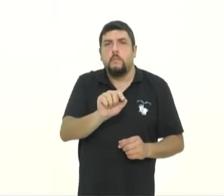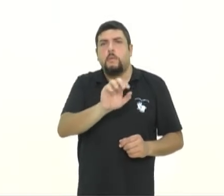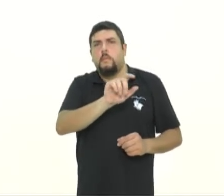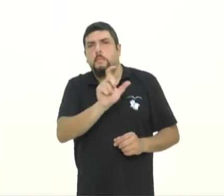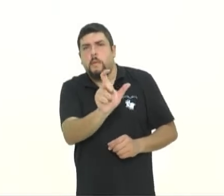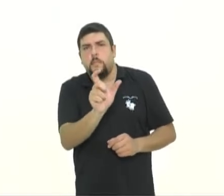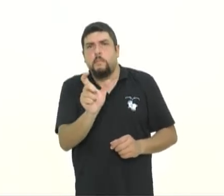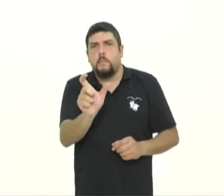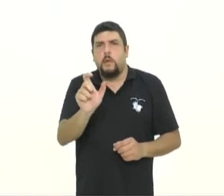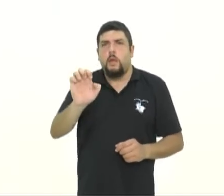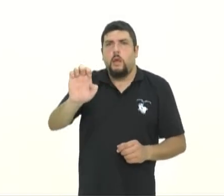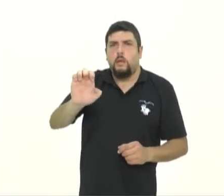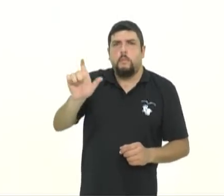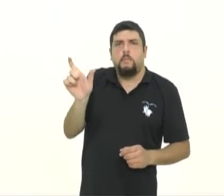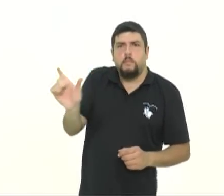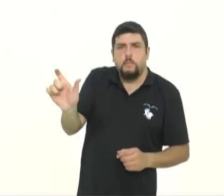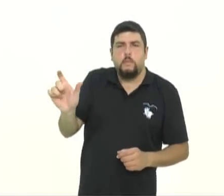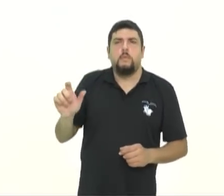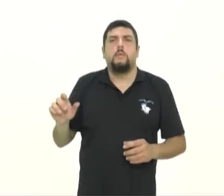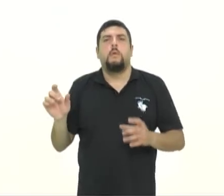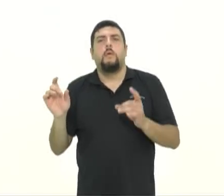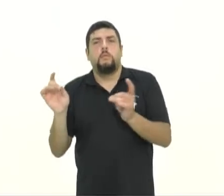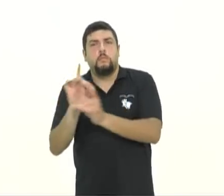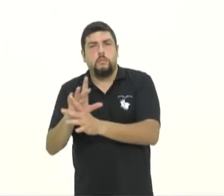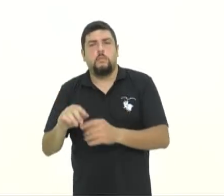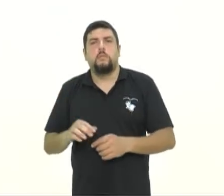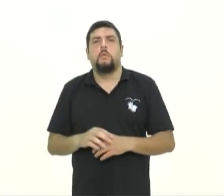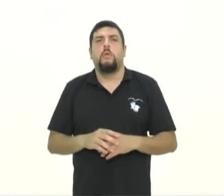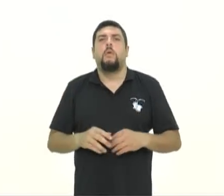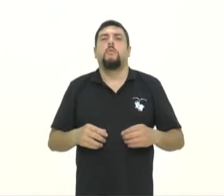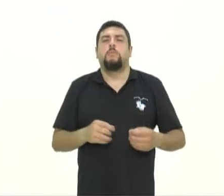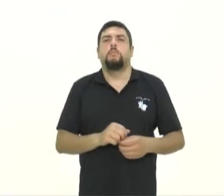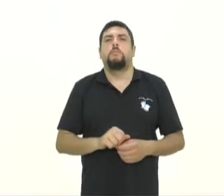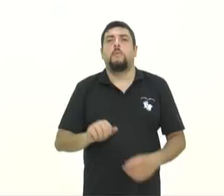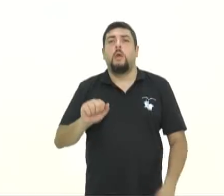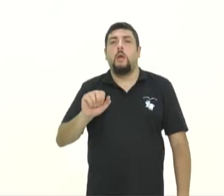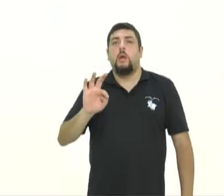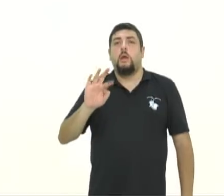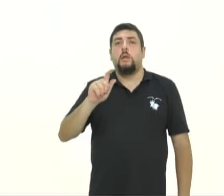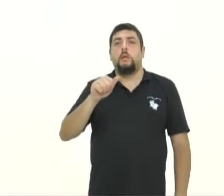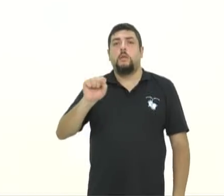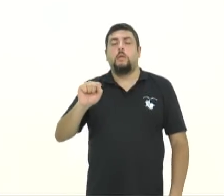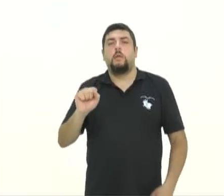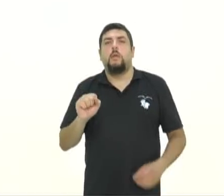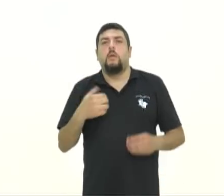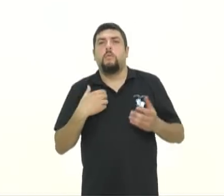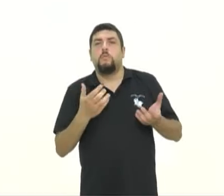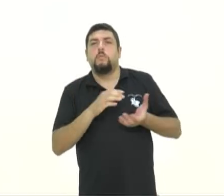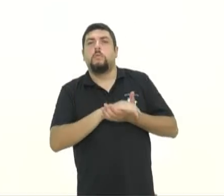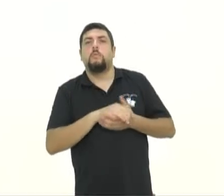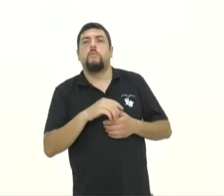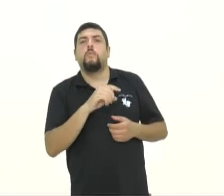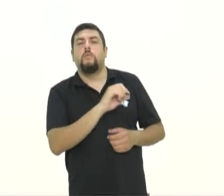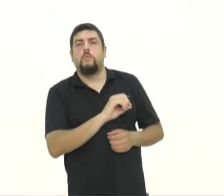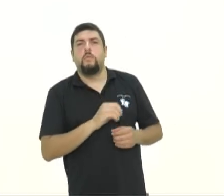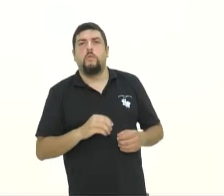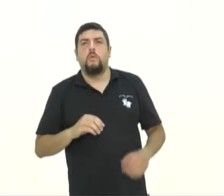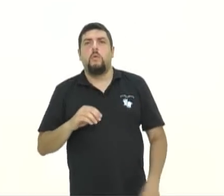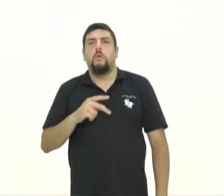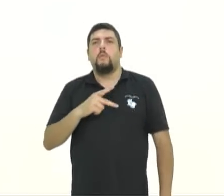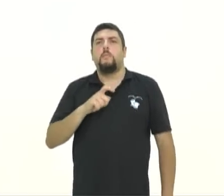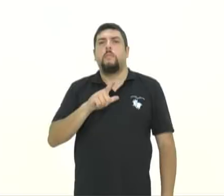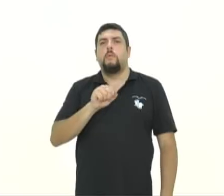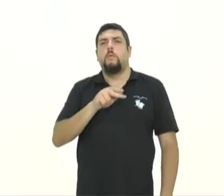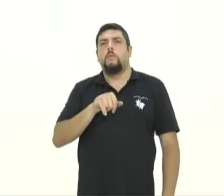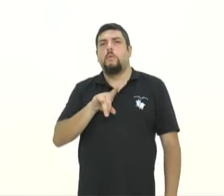na sequência, letra maiúscula de novo, Atlas teve como esposa uma Oceânide chamada Pleione. Ponto final,